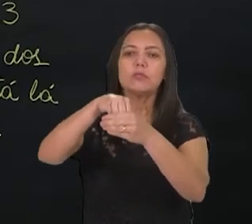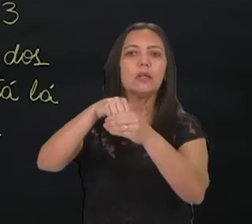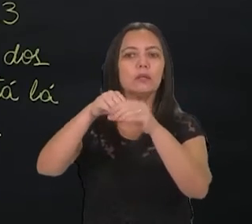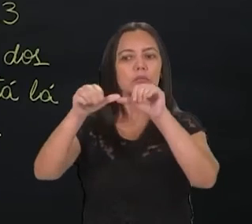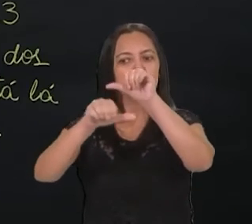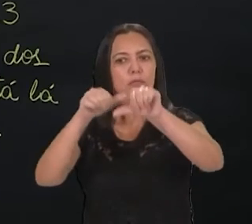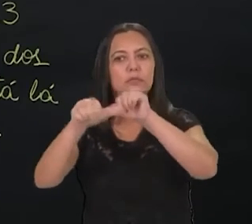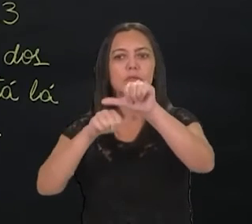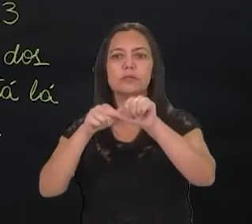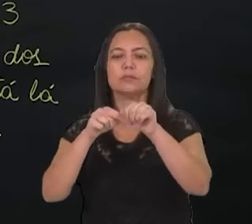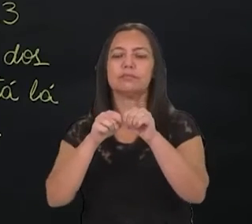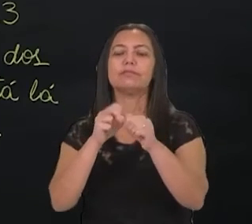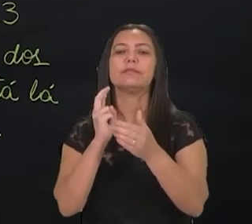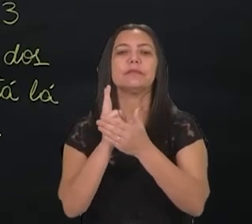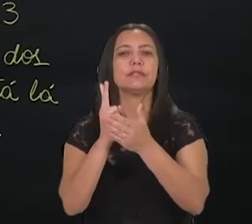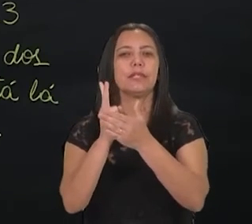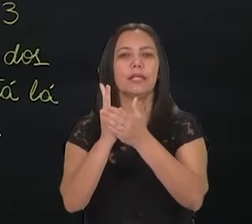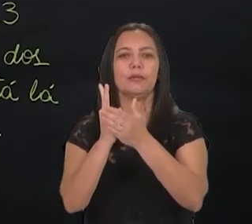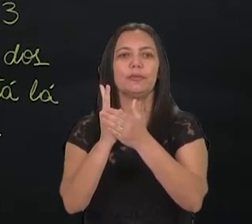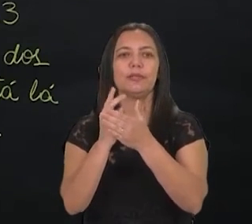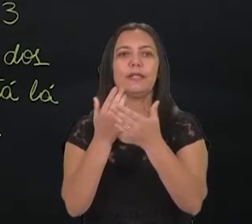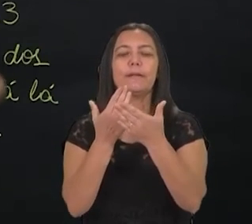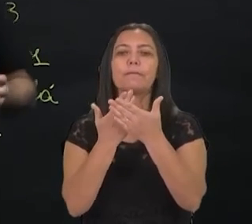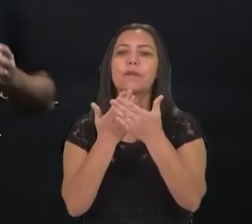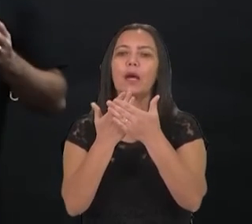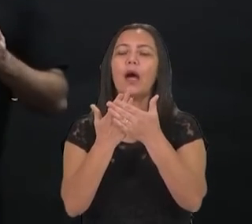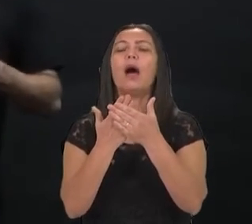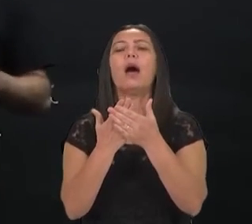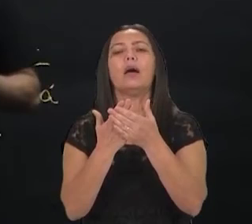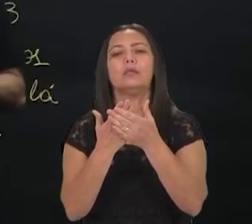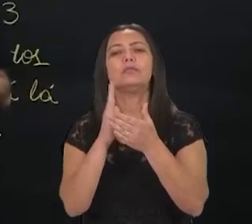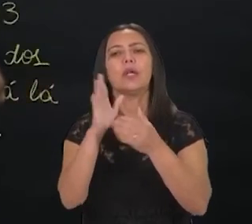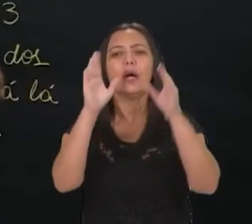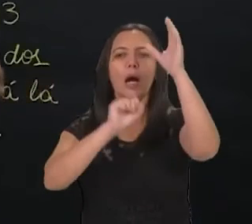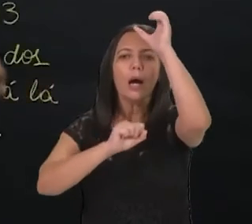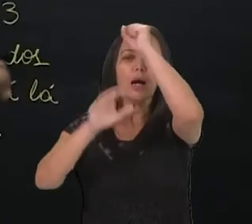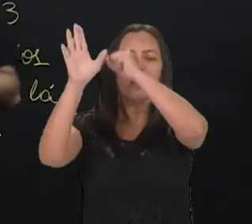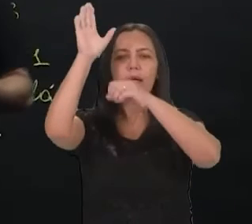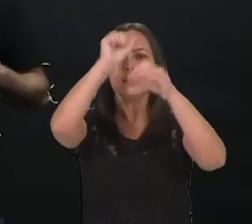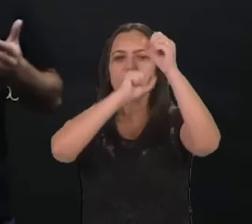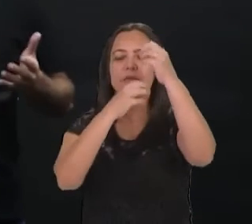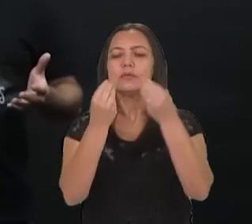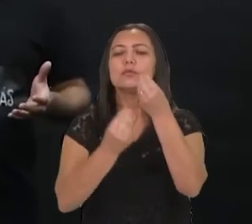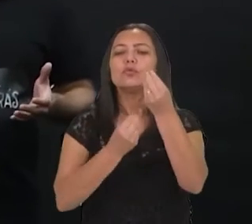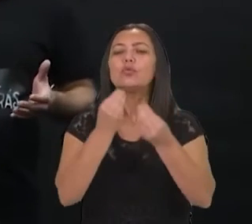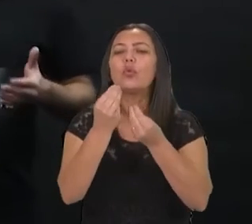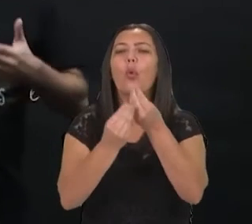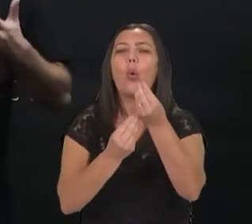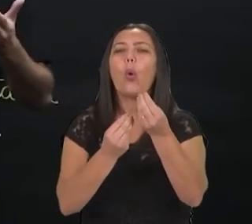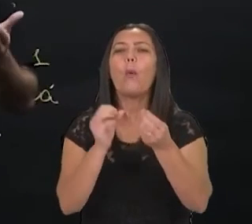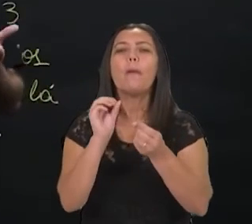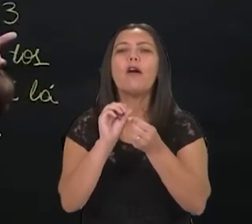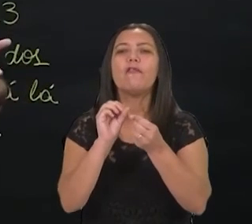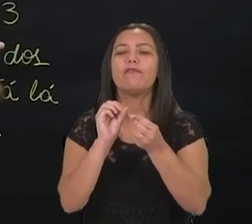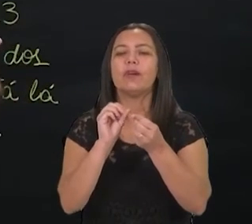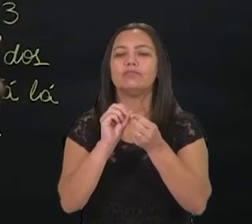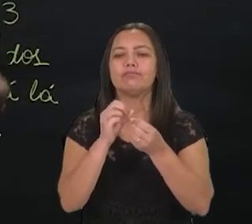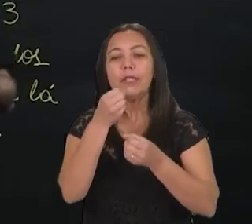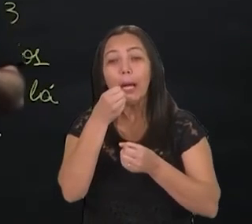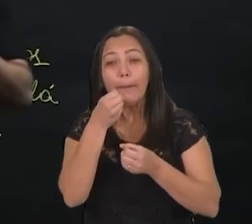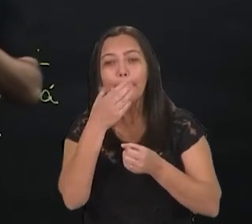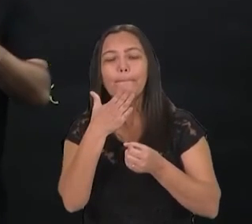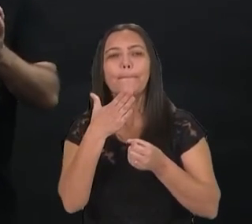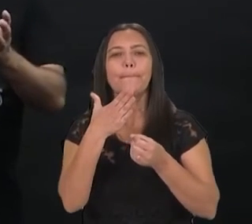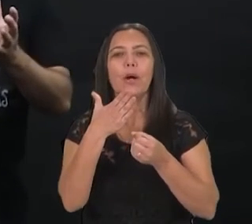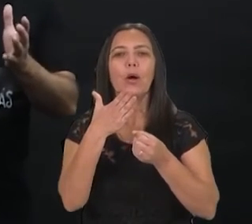ser trocado. Beleza, pessoal? Então, nesta aula, nós vimos como que a gente pode realizar com maestria,